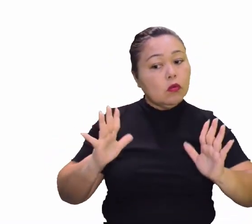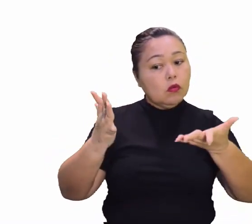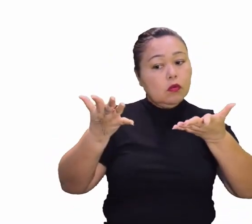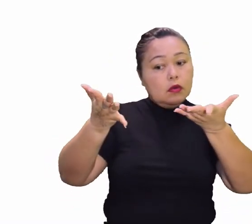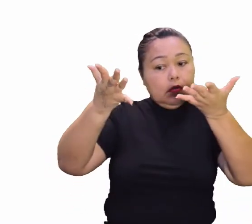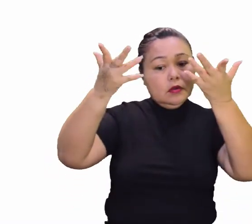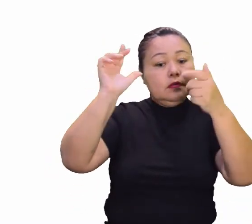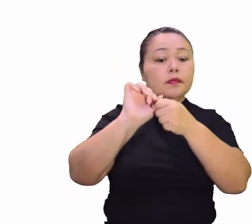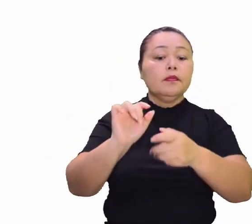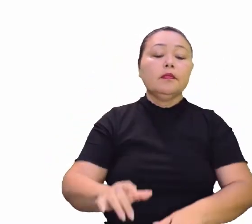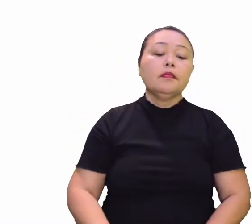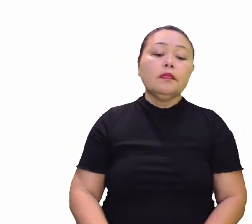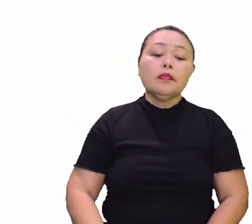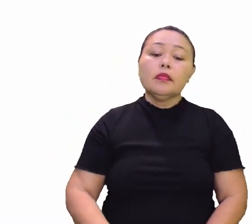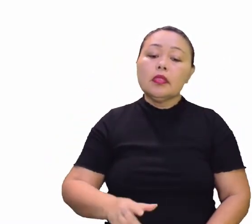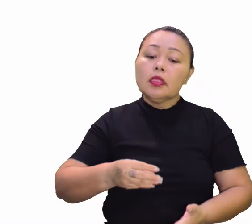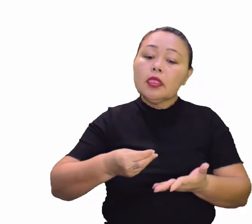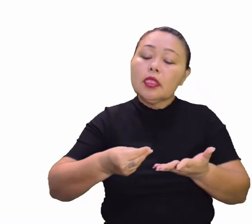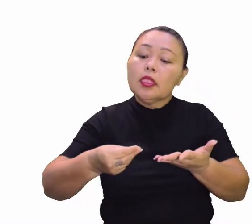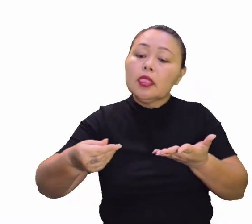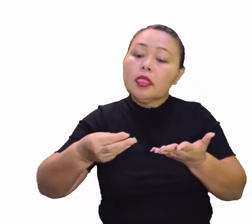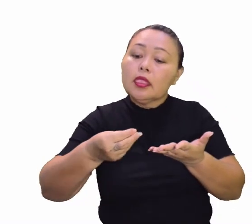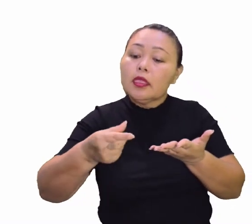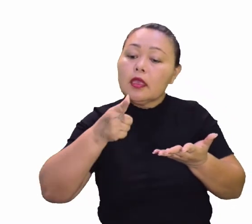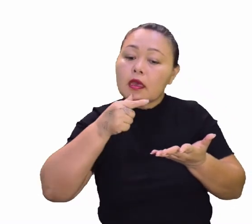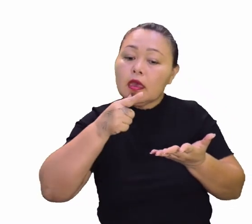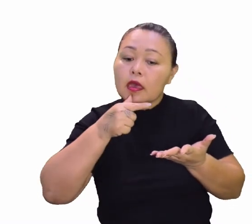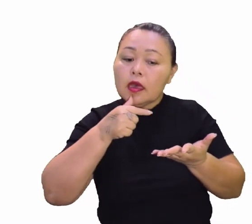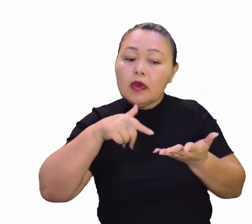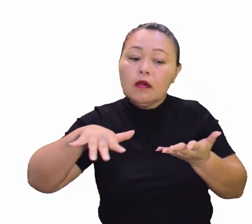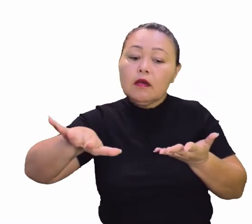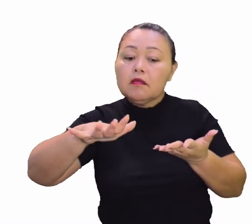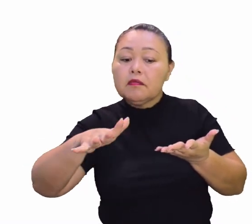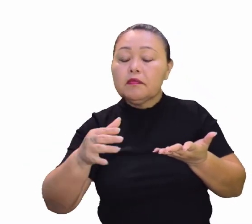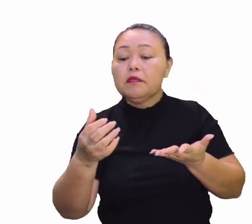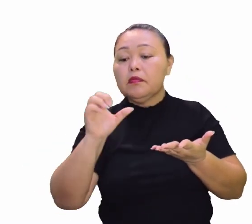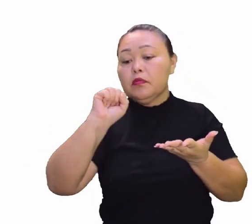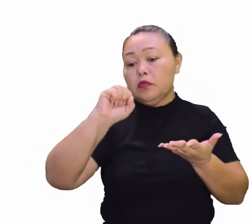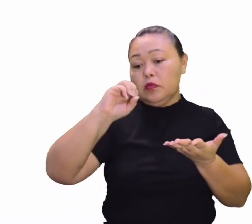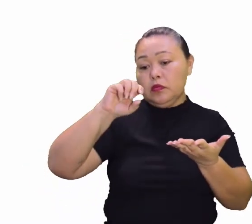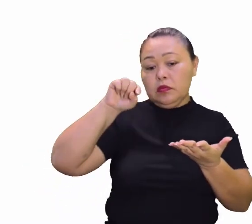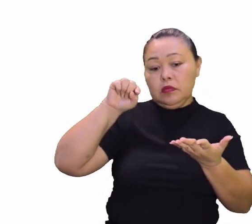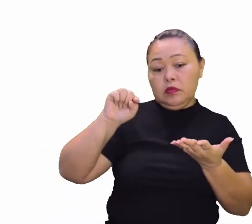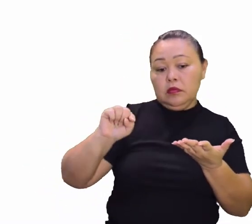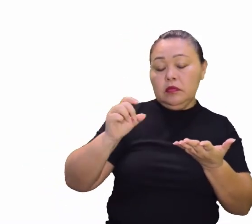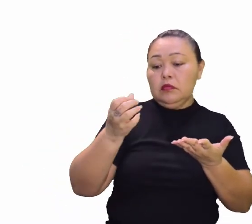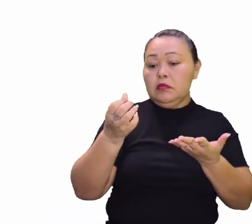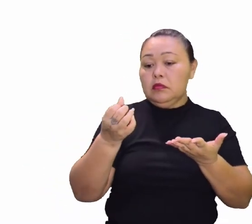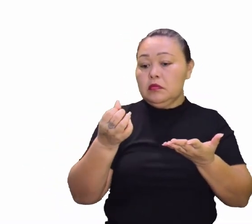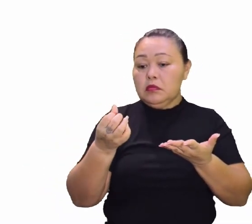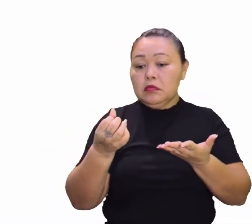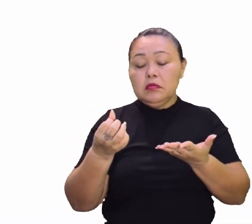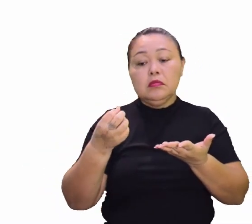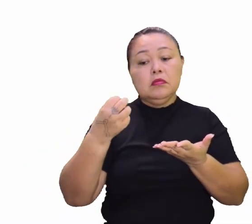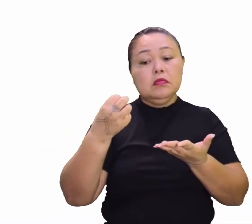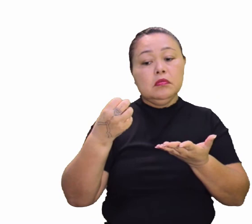Rio Comemoração. Drena uma área de aproximadamente